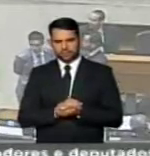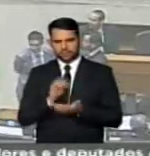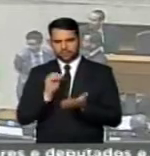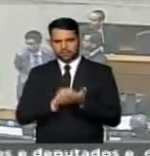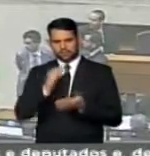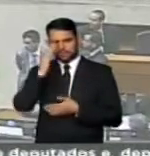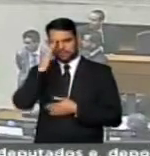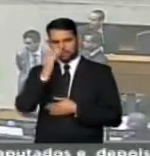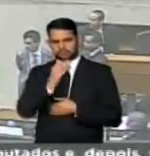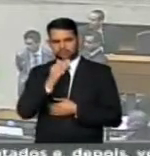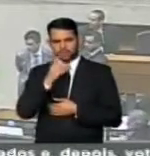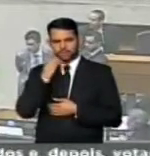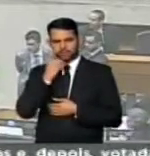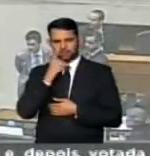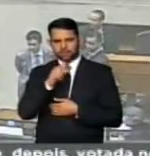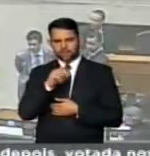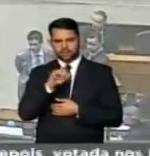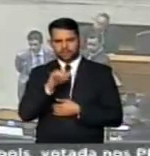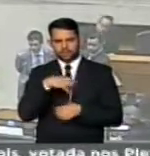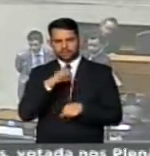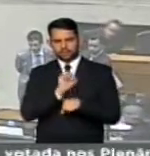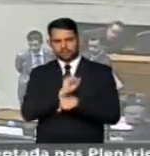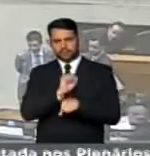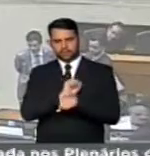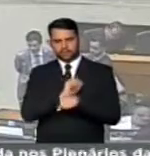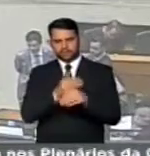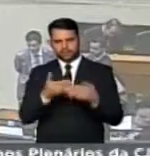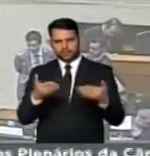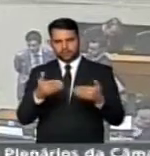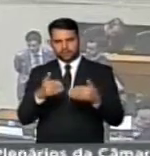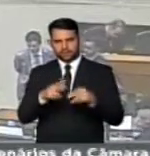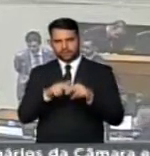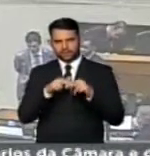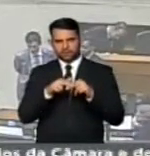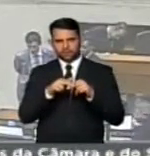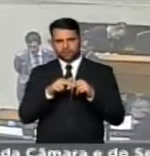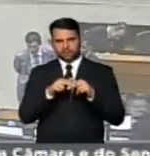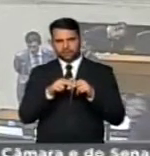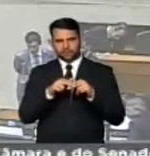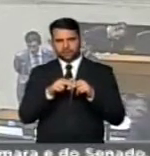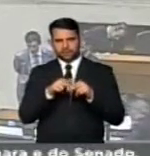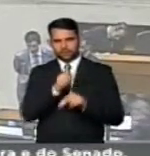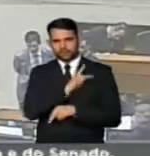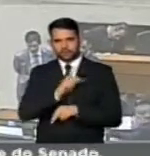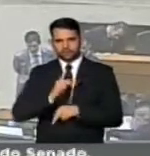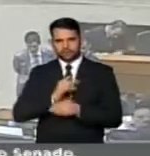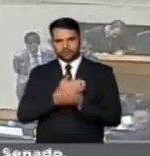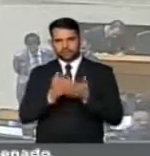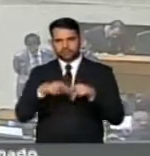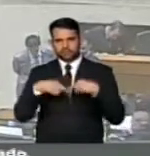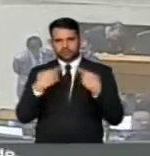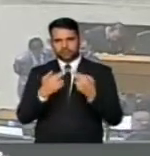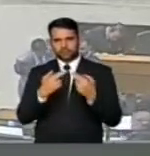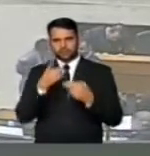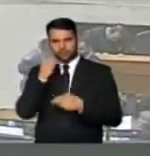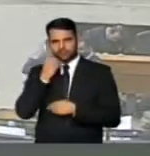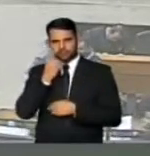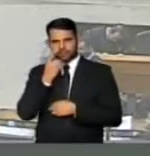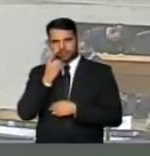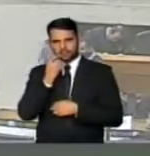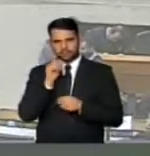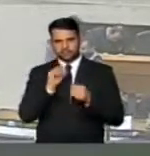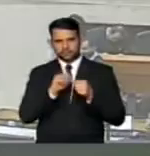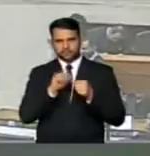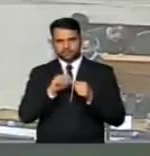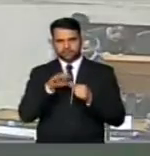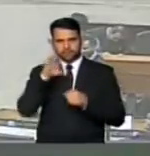com o deputado Paes Landim lá, que está esperando. Senão não vai, o presidente chega 4 horas aqui e começa a sessão. Deputado,